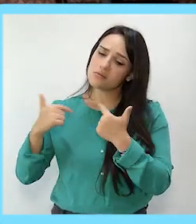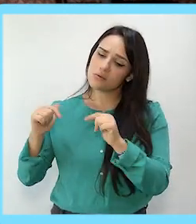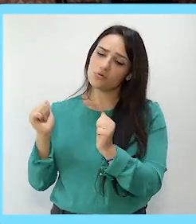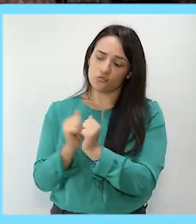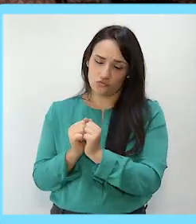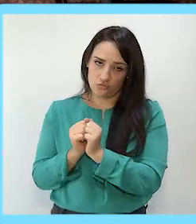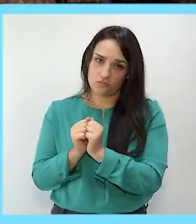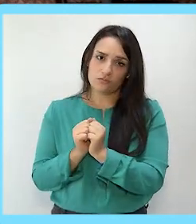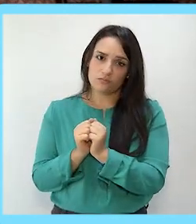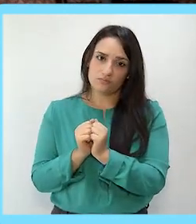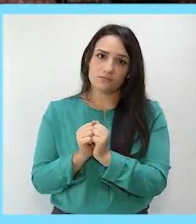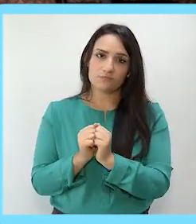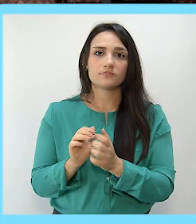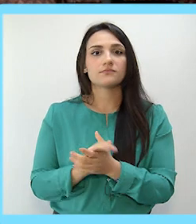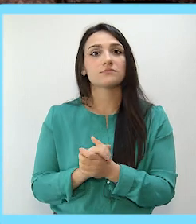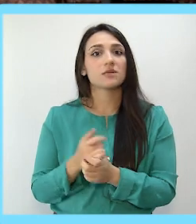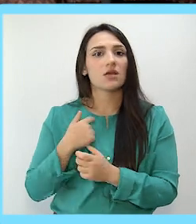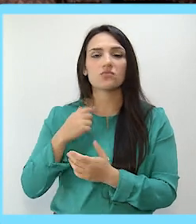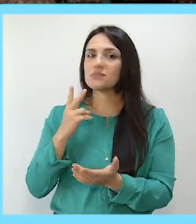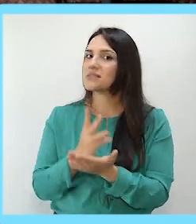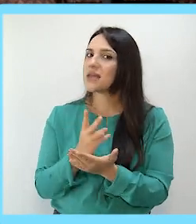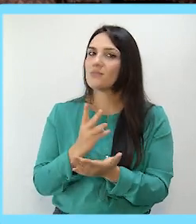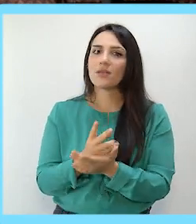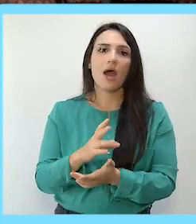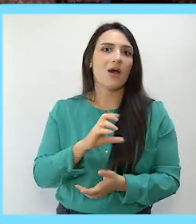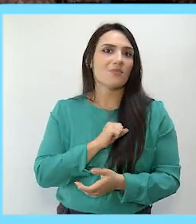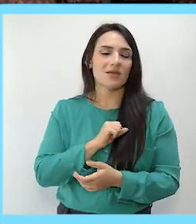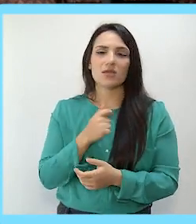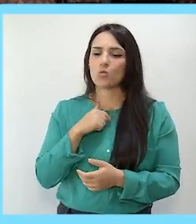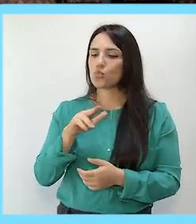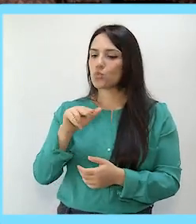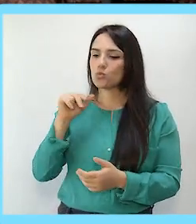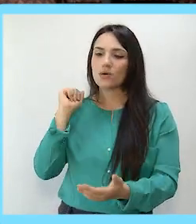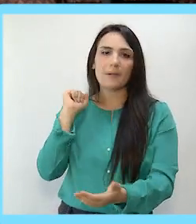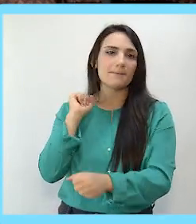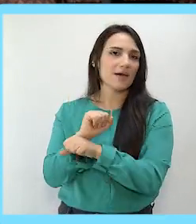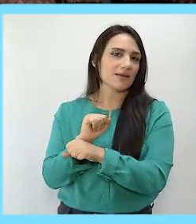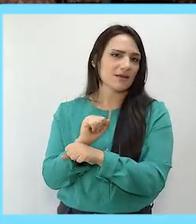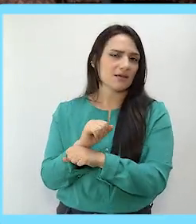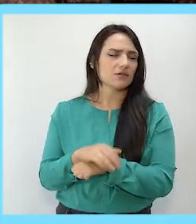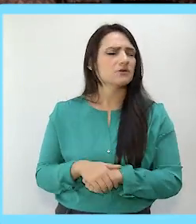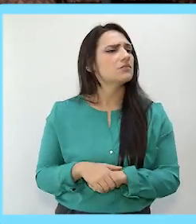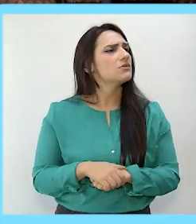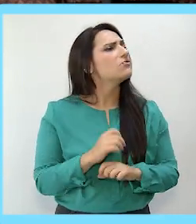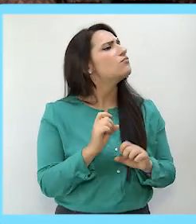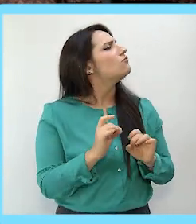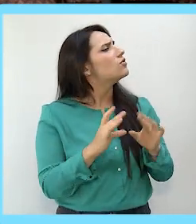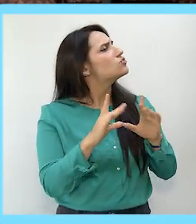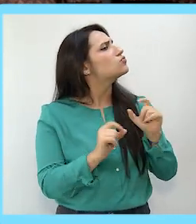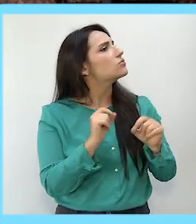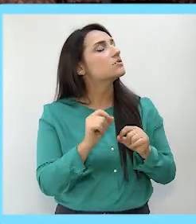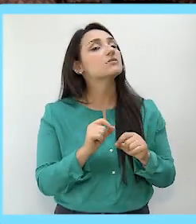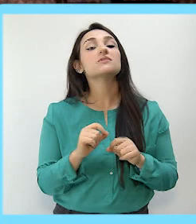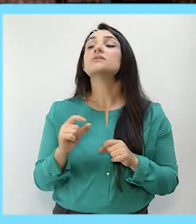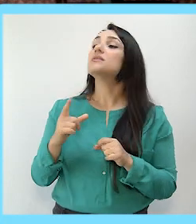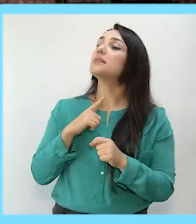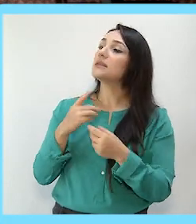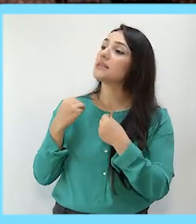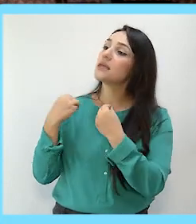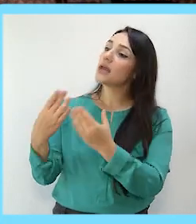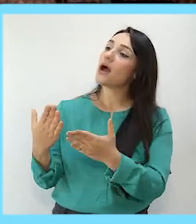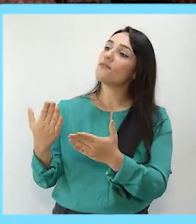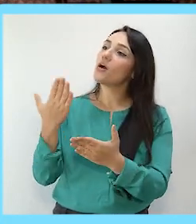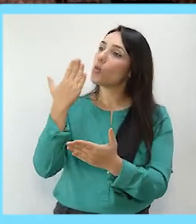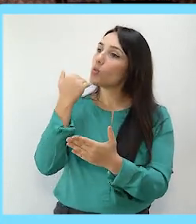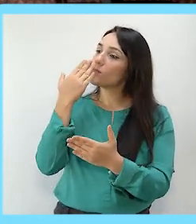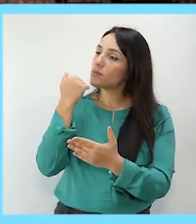comecei a trabalhar com ele com 11 anos de idade. E eu sempre gostei. Então, assim, eu nunca parei de trabalhar desde então. O que era venda? O que era? O que você fazia? Ele tinha uma